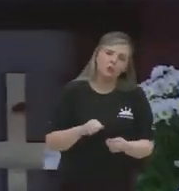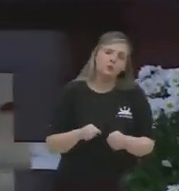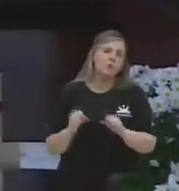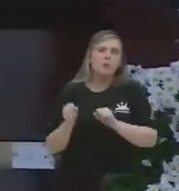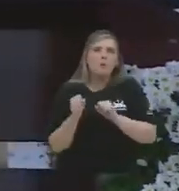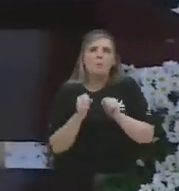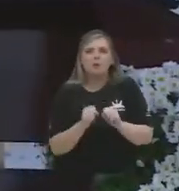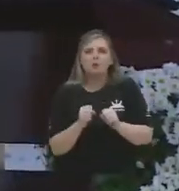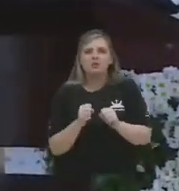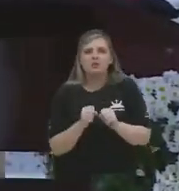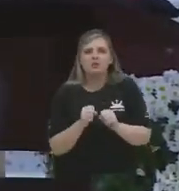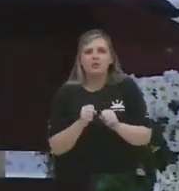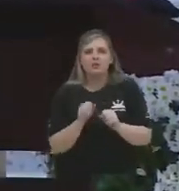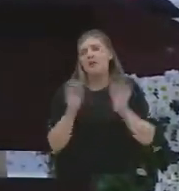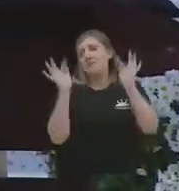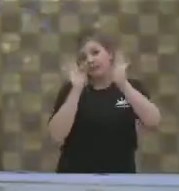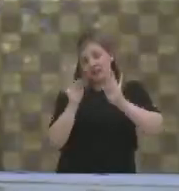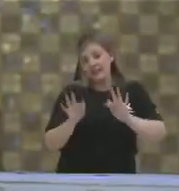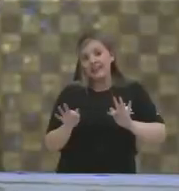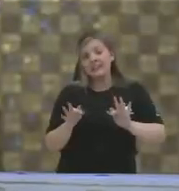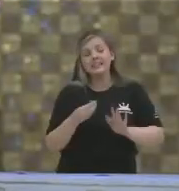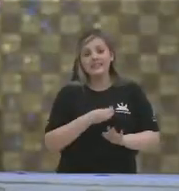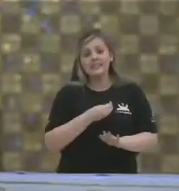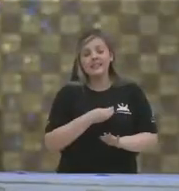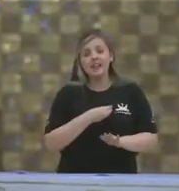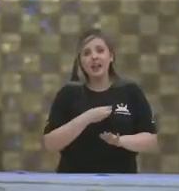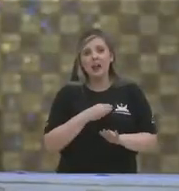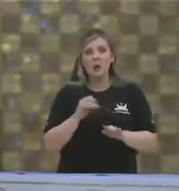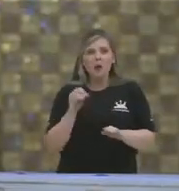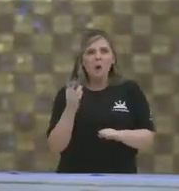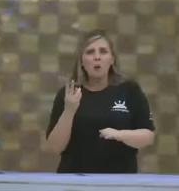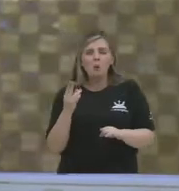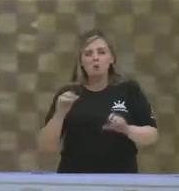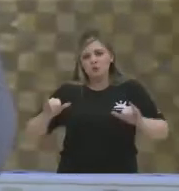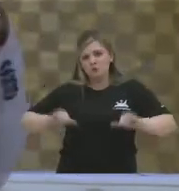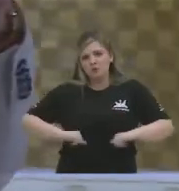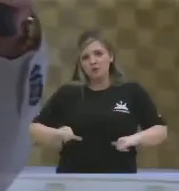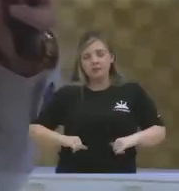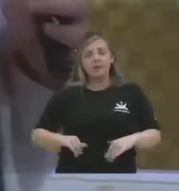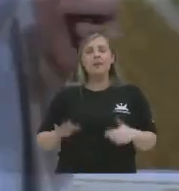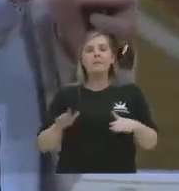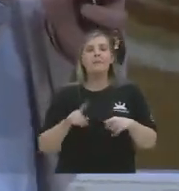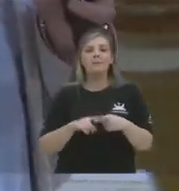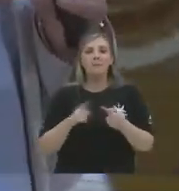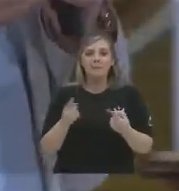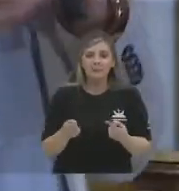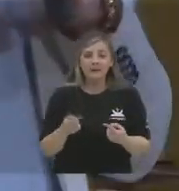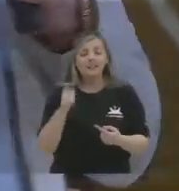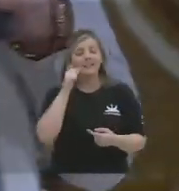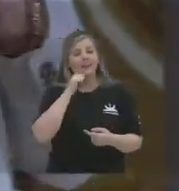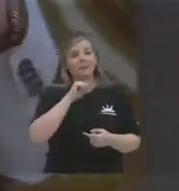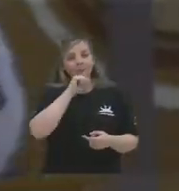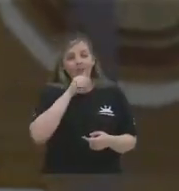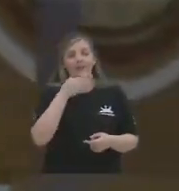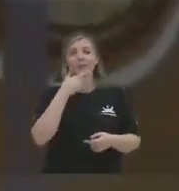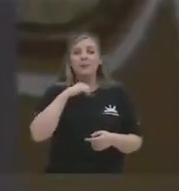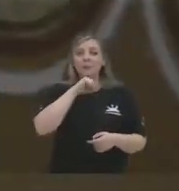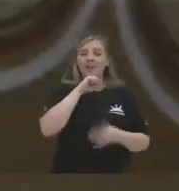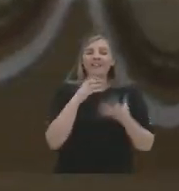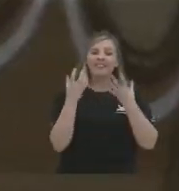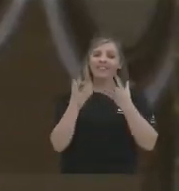não se realizar. Mas mesmo assim, o pai e a mãe decide ter esse filho. Deus